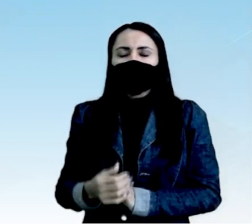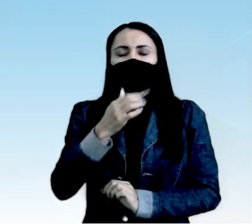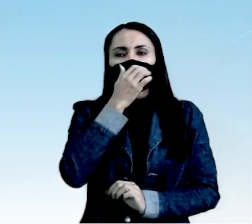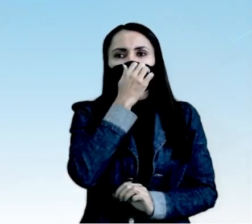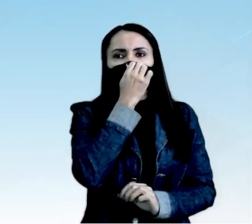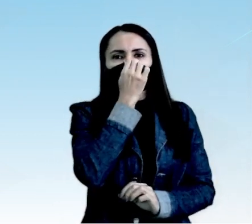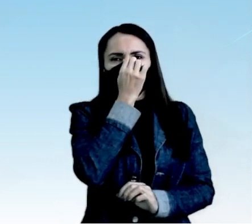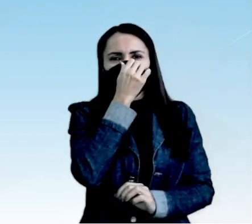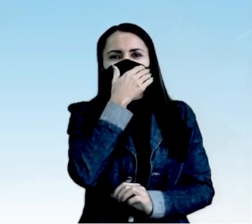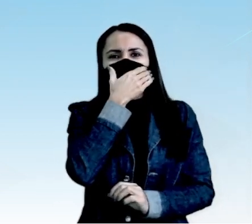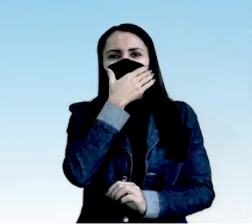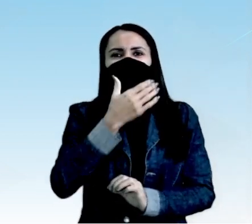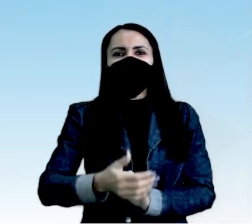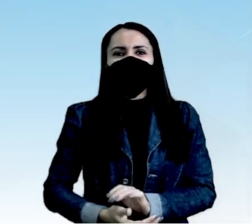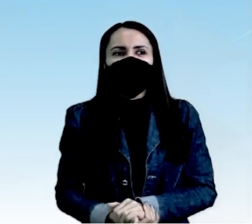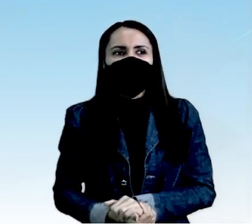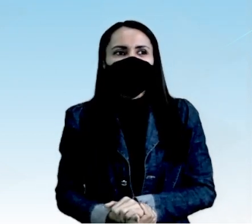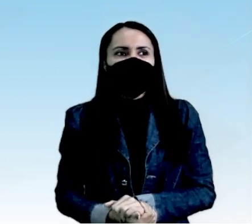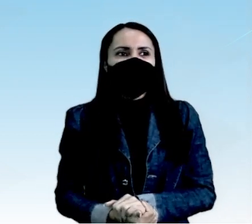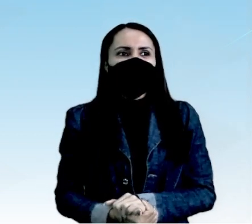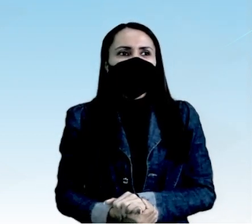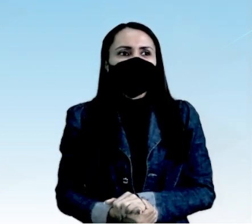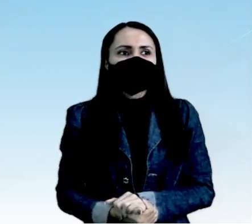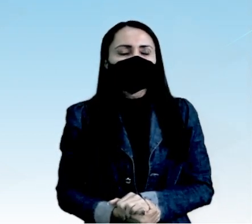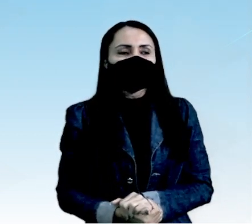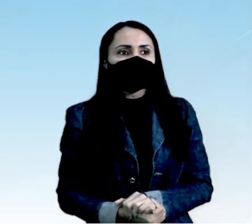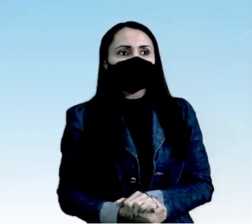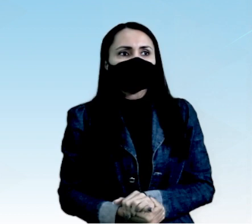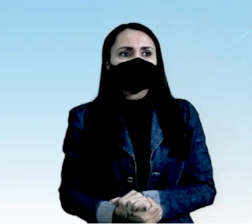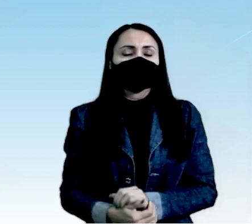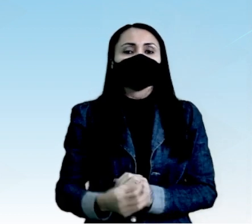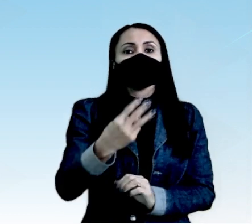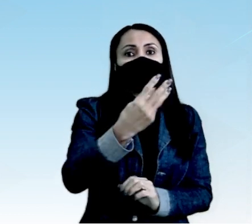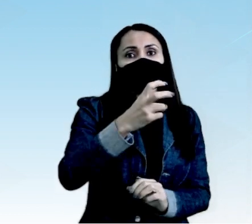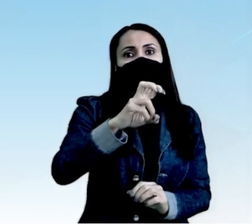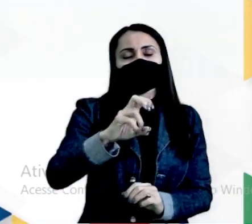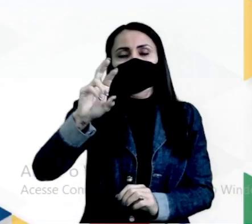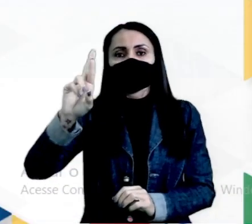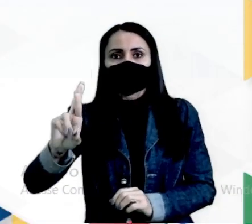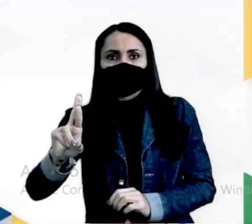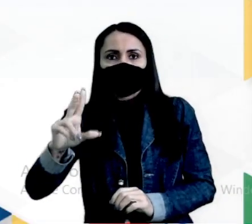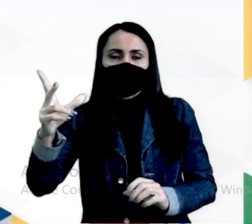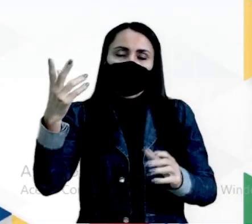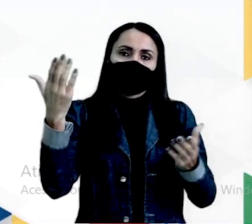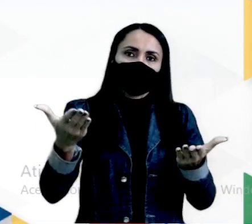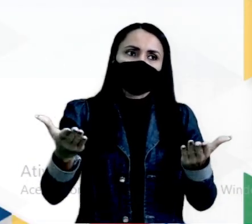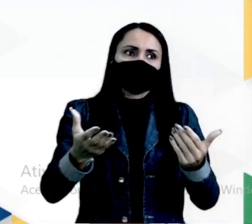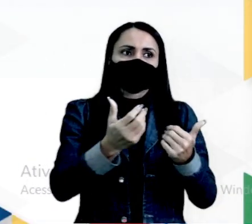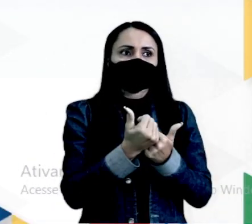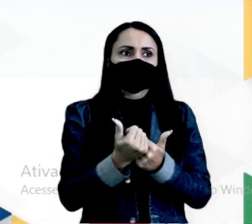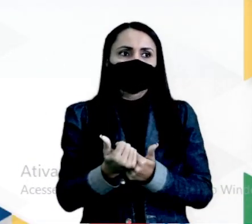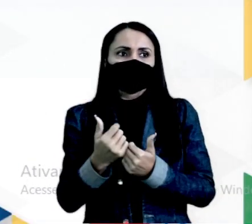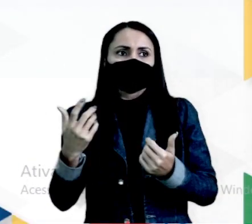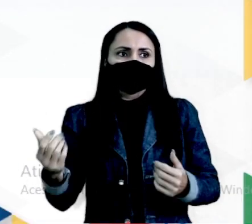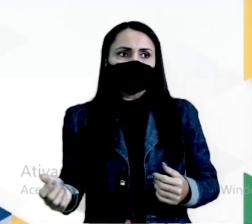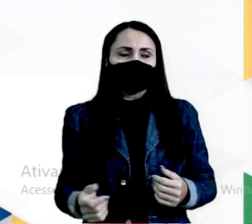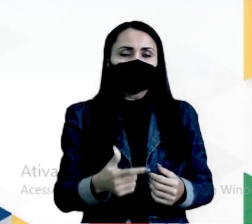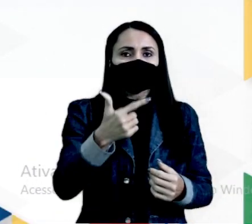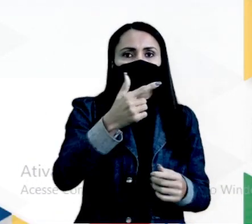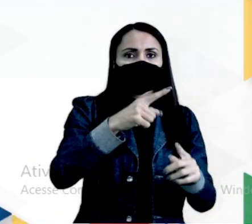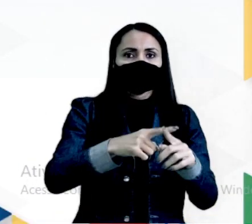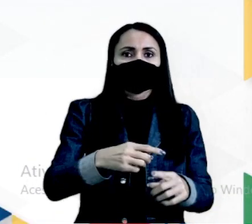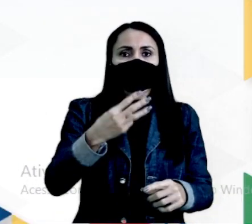medição que ele circula, tá bom? 35 é o raio, eu vou substituir 2 vezes